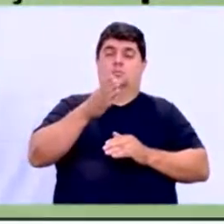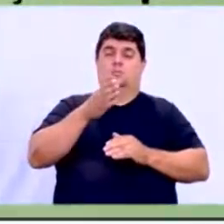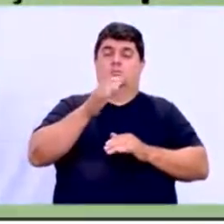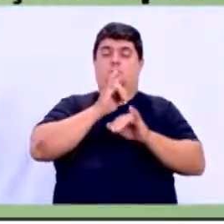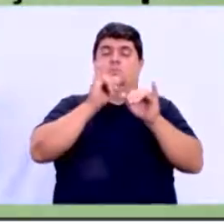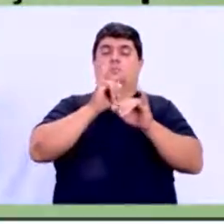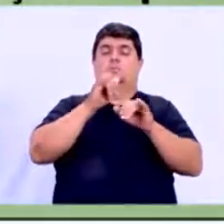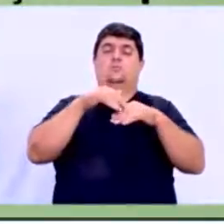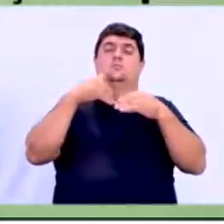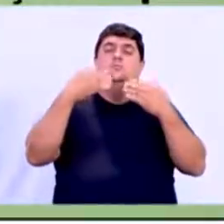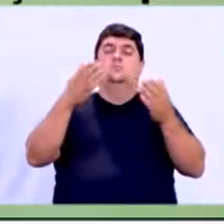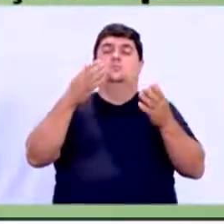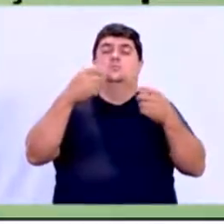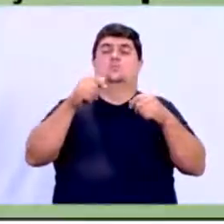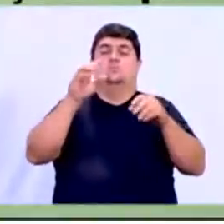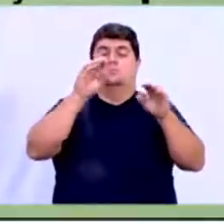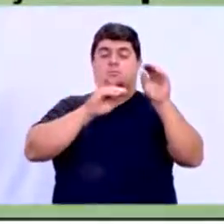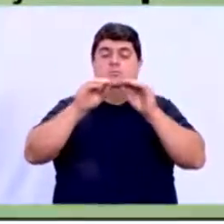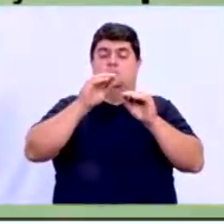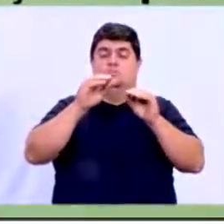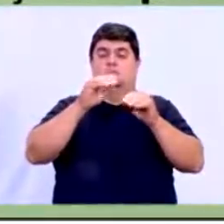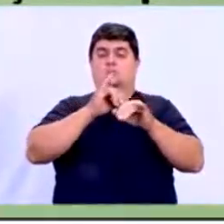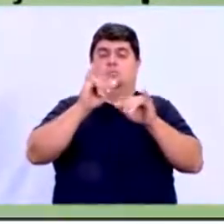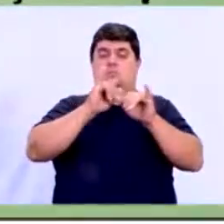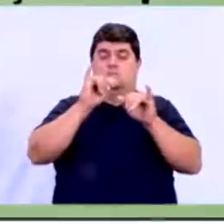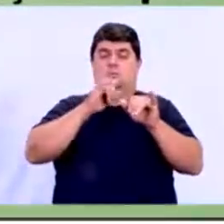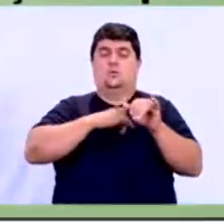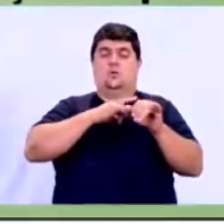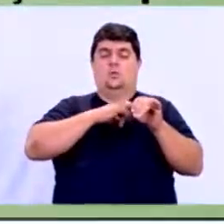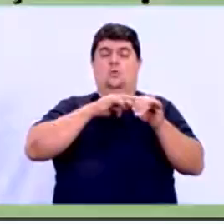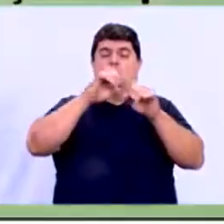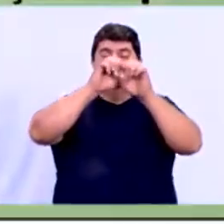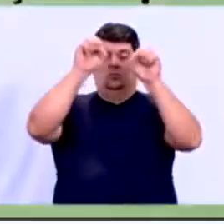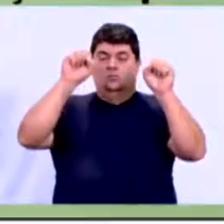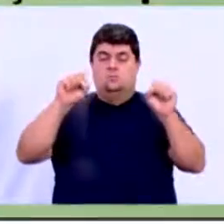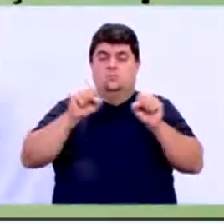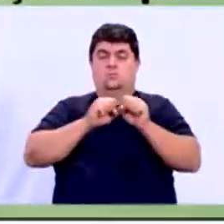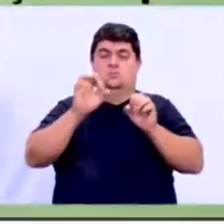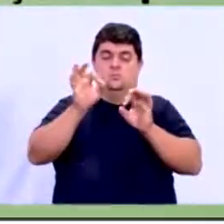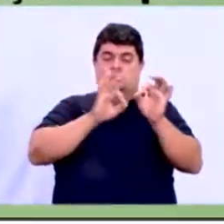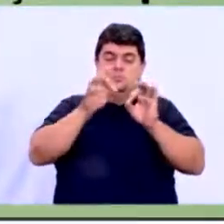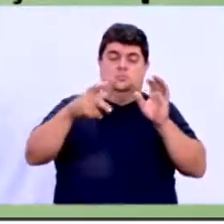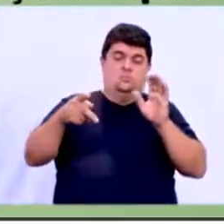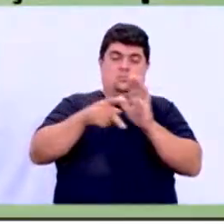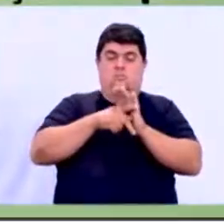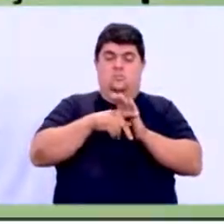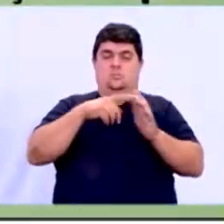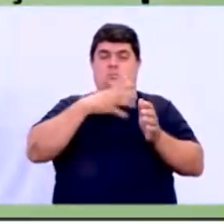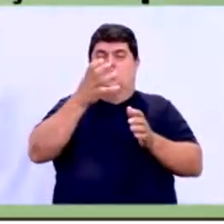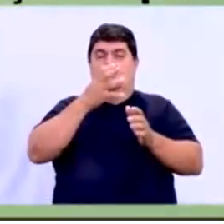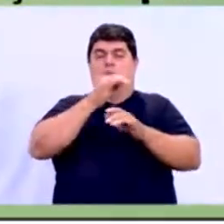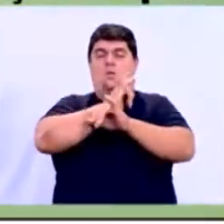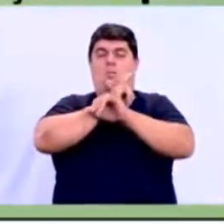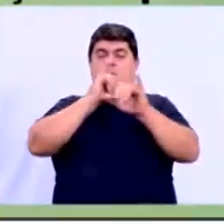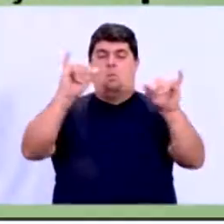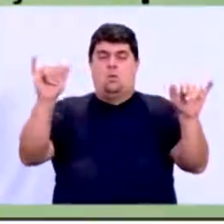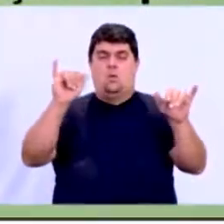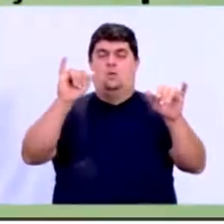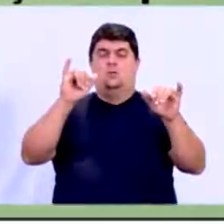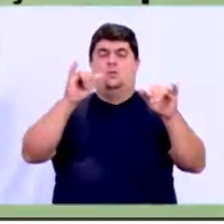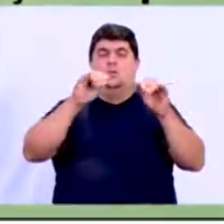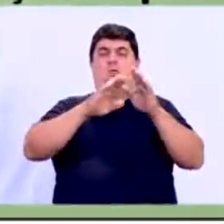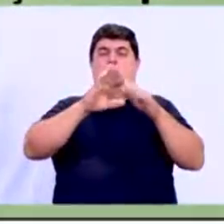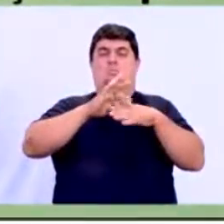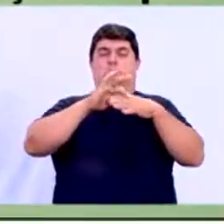informações? Deve conter informações sobre a estrutura organizacional, que quer referir-se aos principais setores,